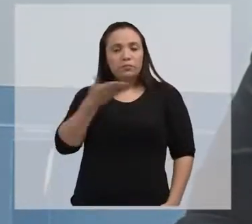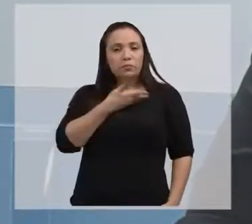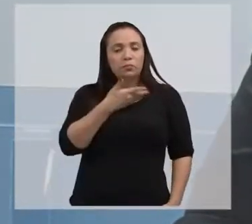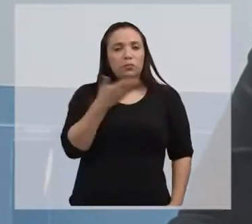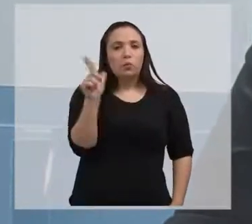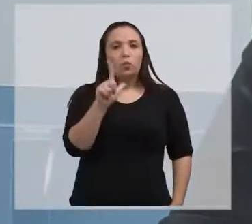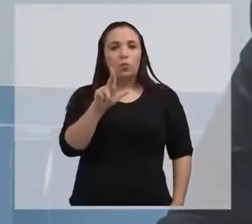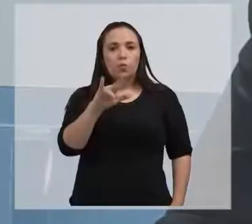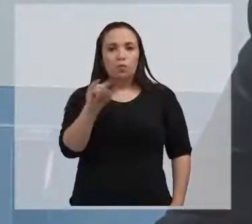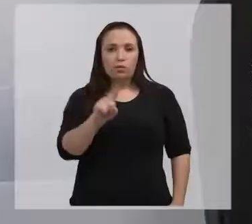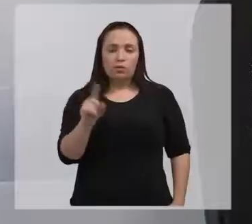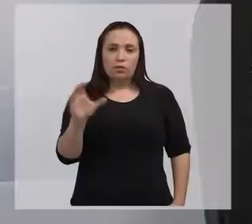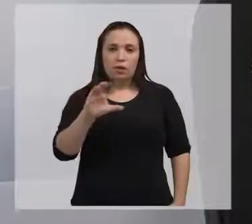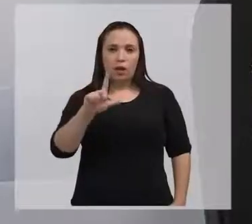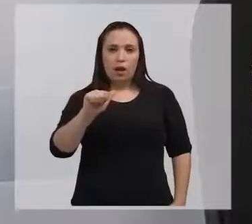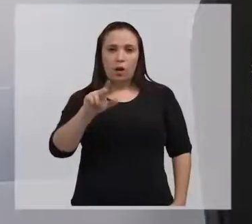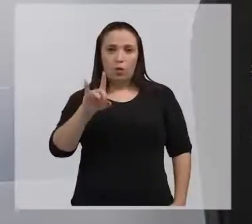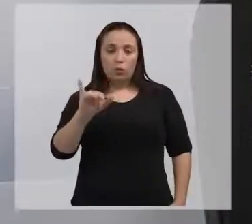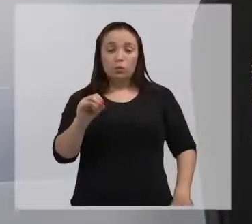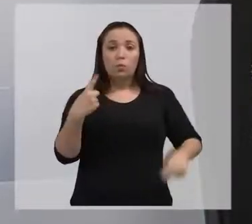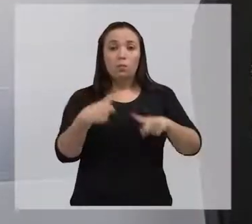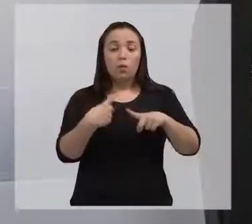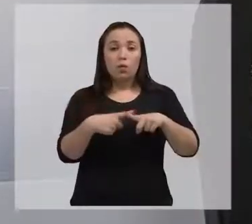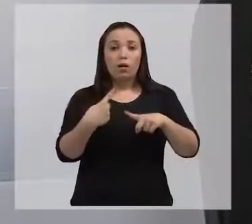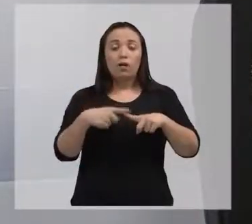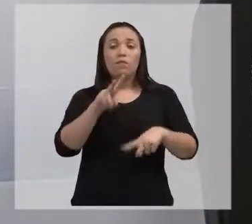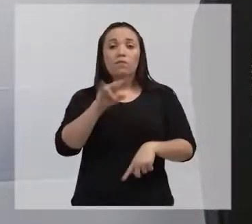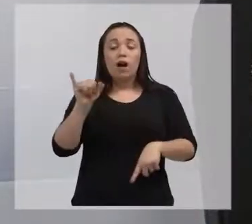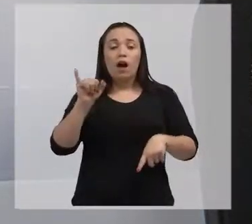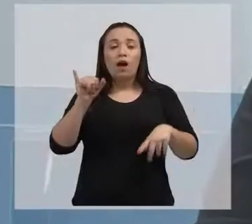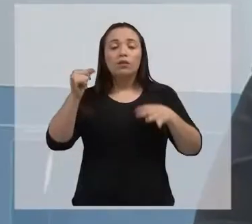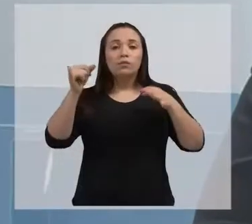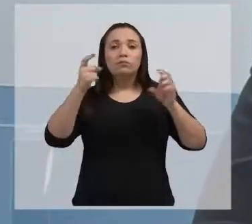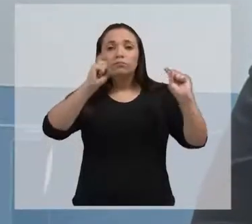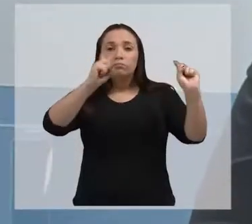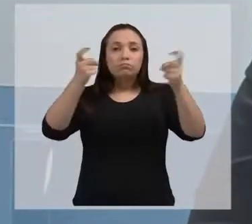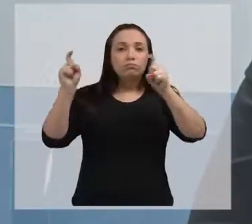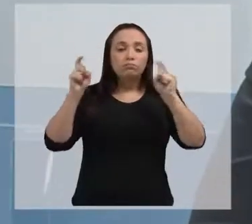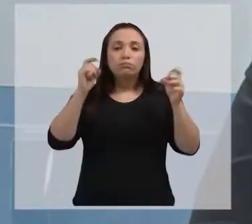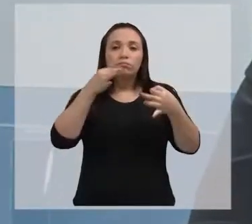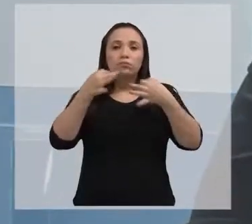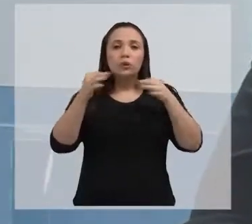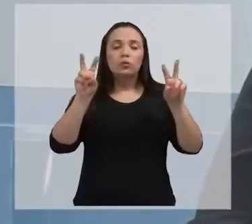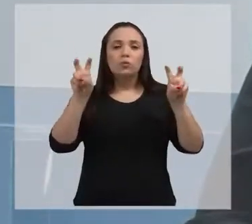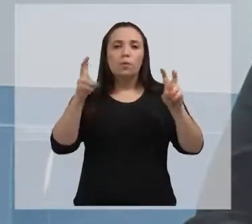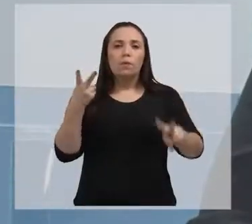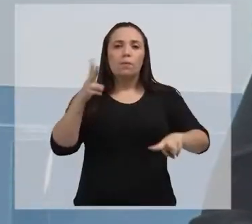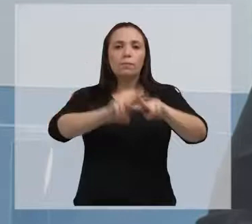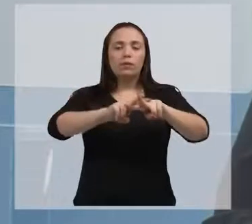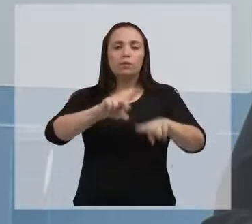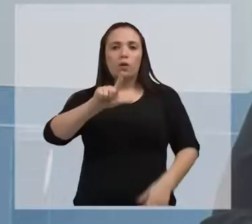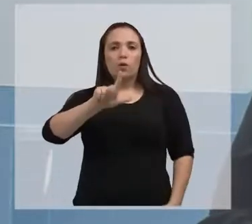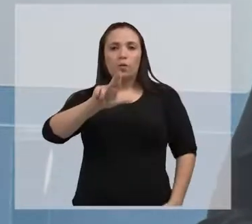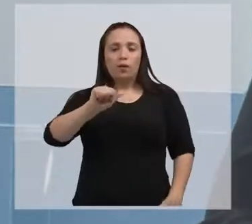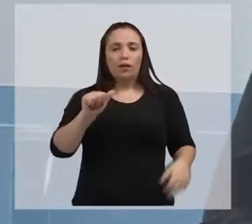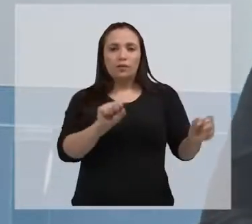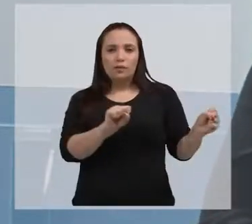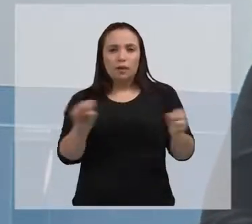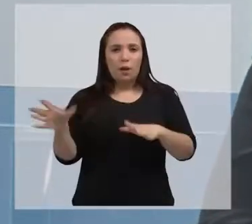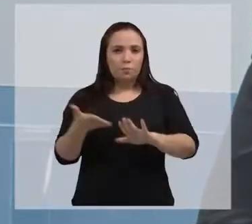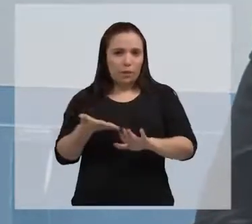Cláudio Barbosa, porque nós vamos discutir aqui a prisão já do presidente Lula, que na semana